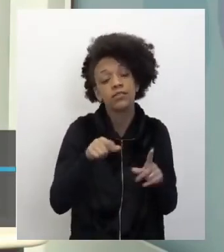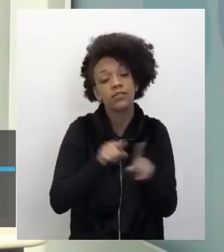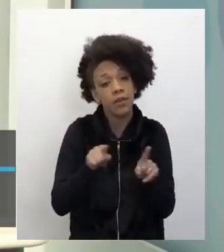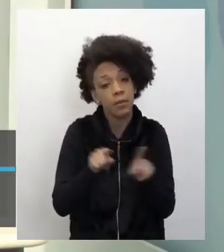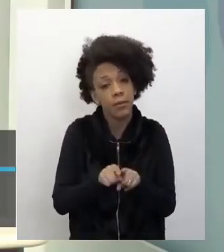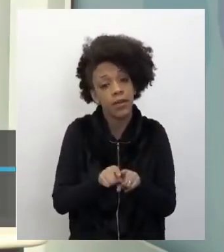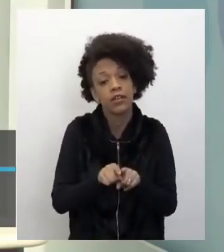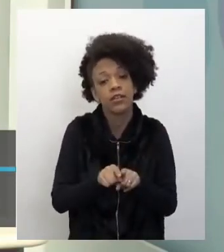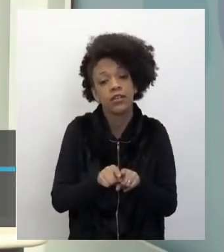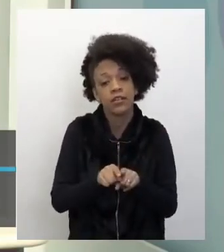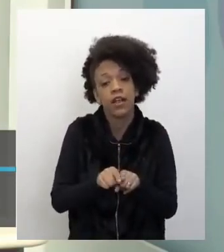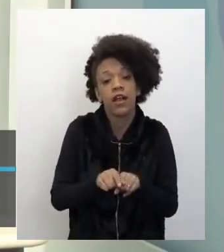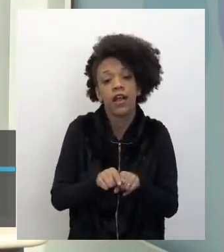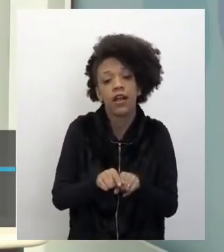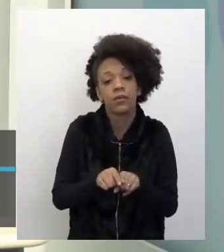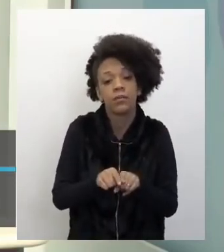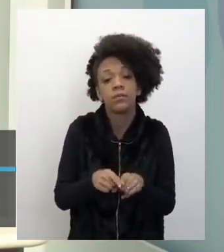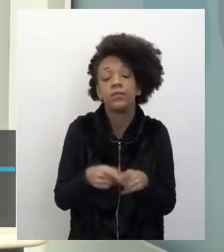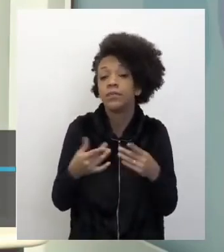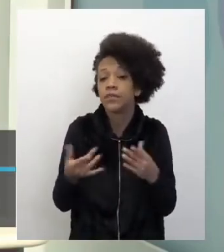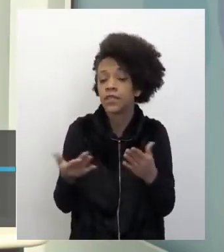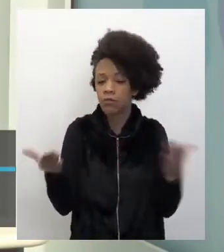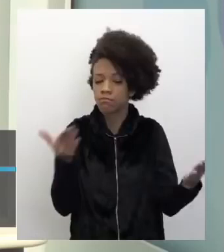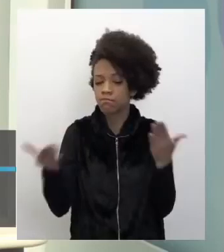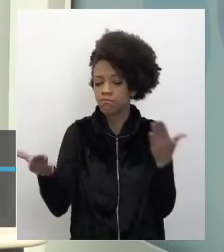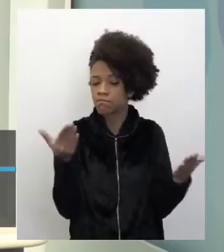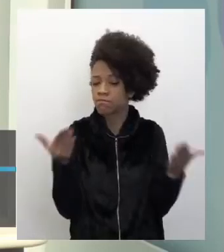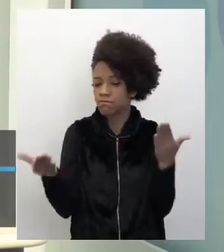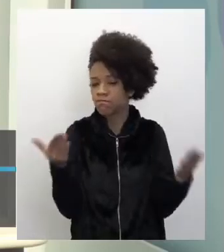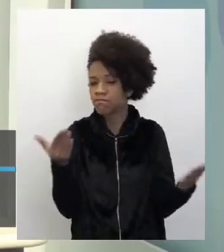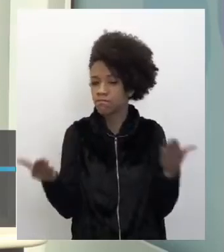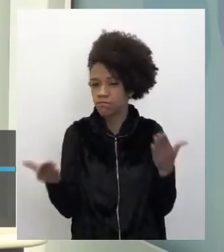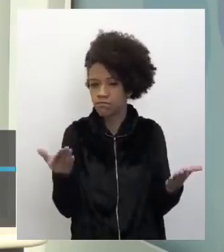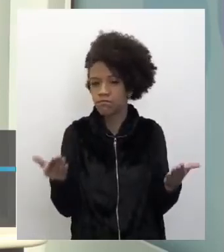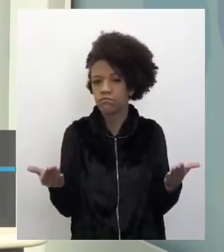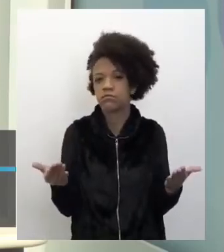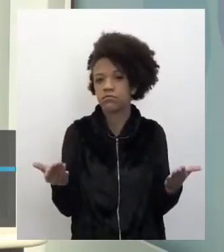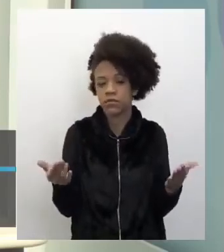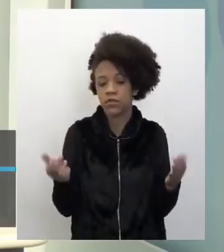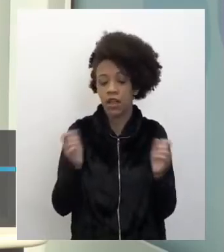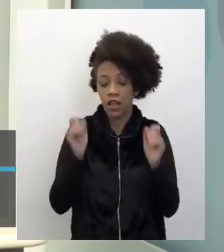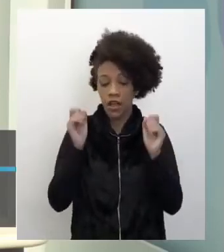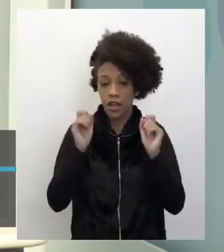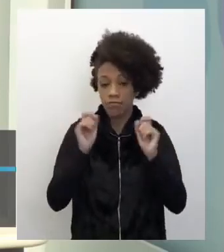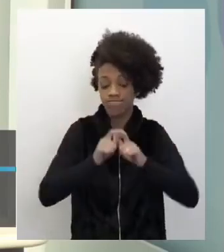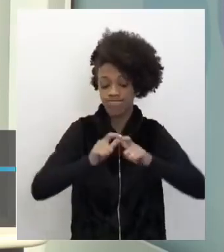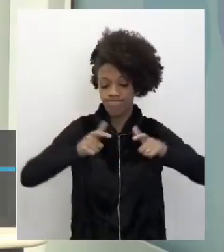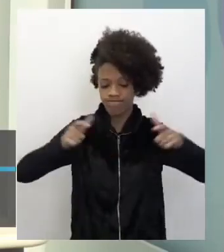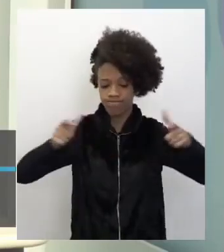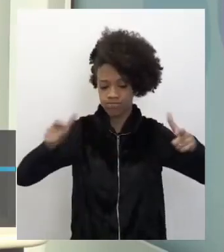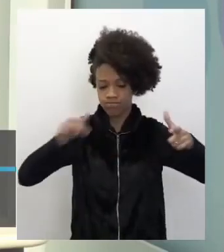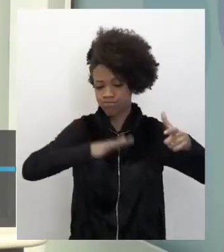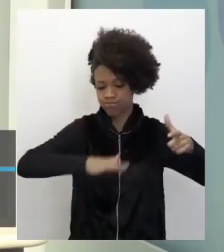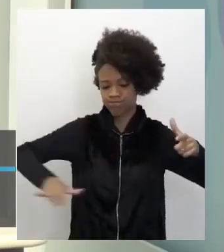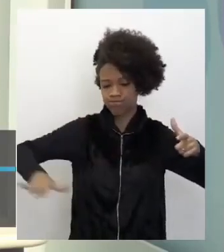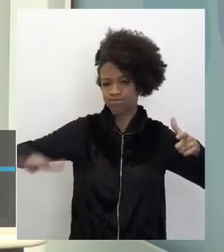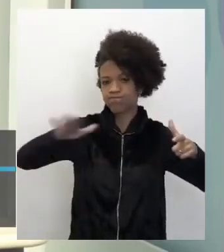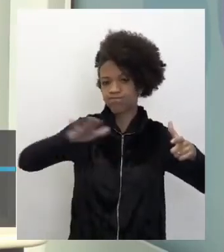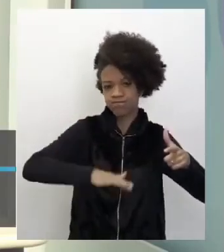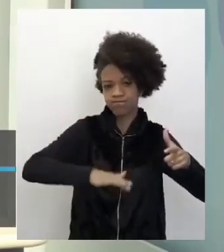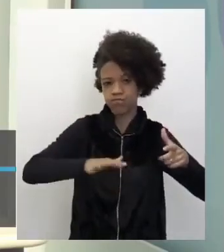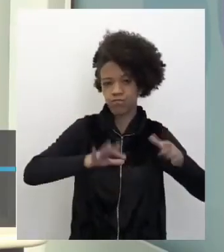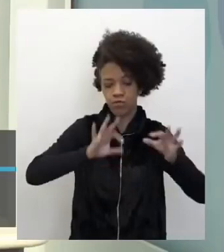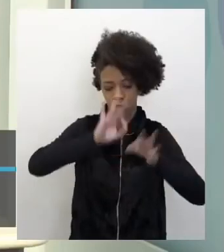né, da comparação, né, a questão da expansão da área, o tamanho da área de